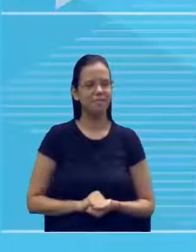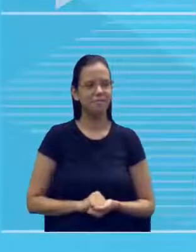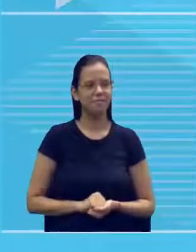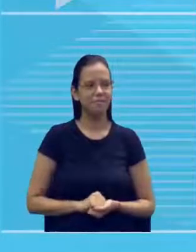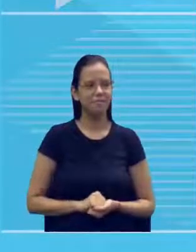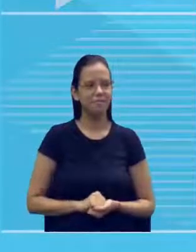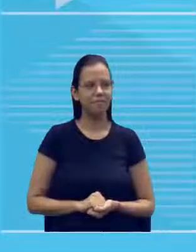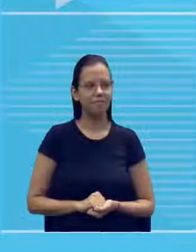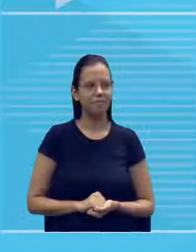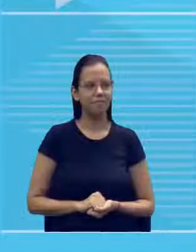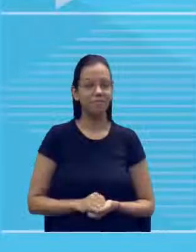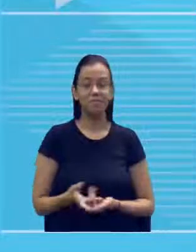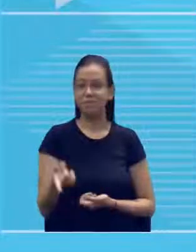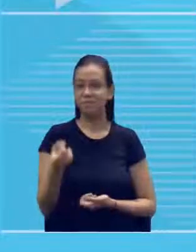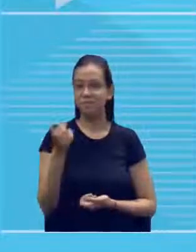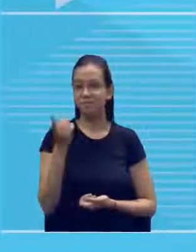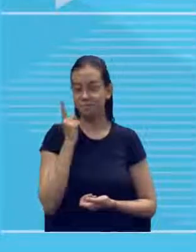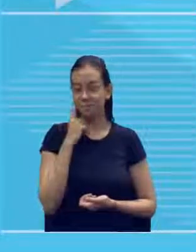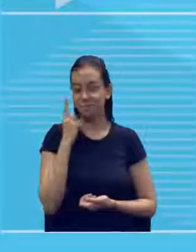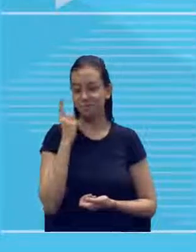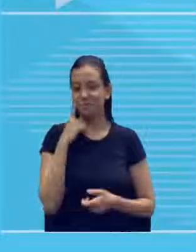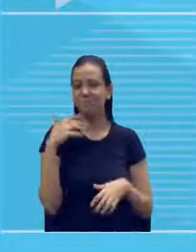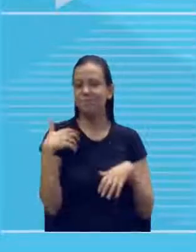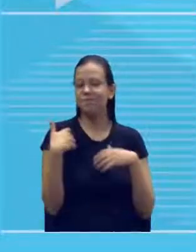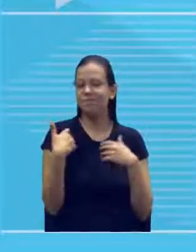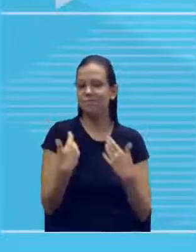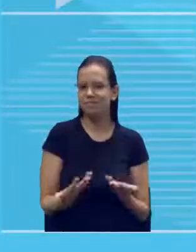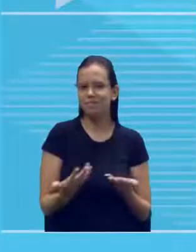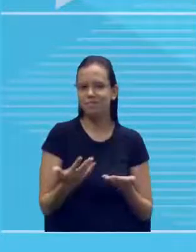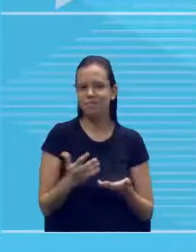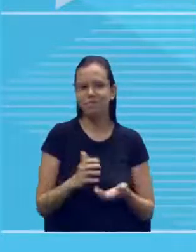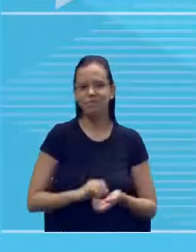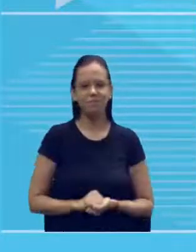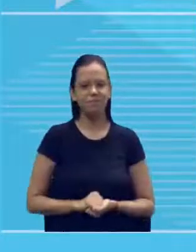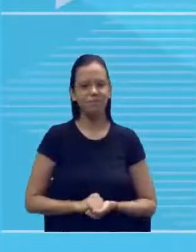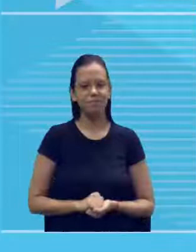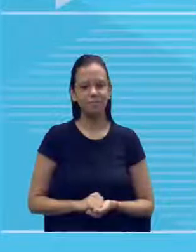Olha, minha gente, tá vendo? Então,